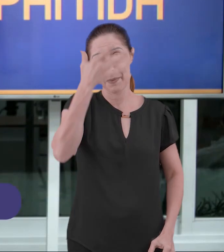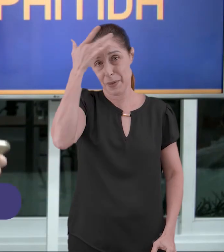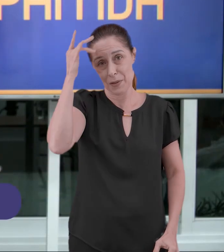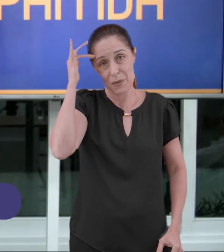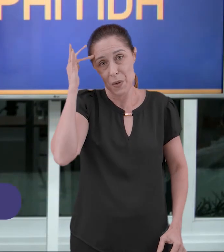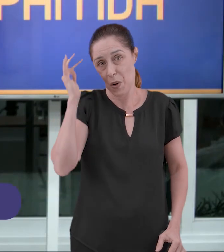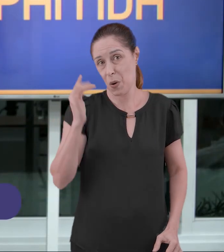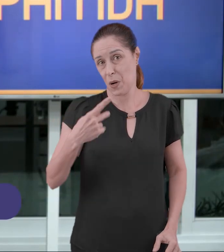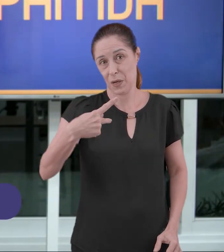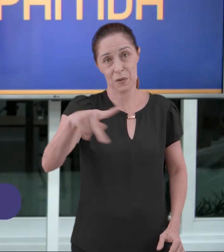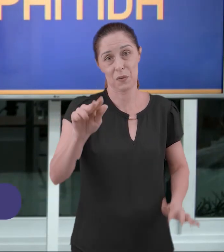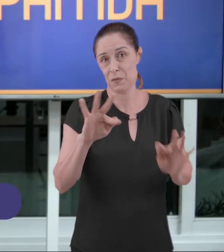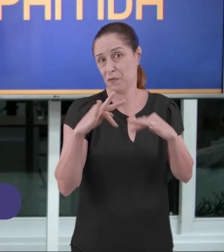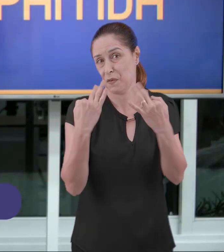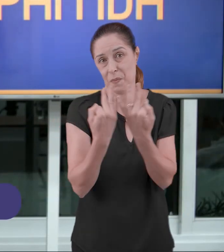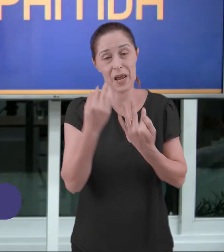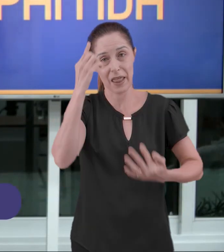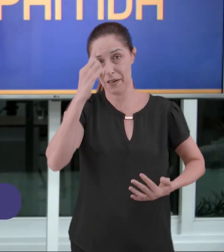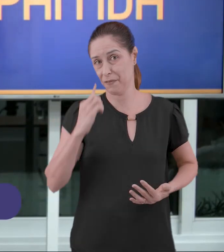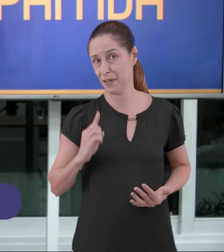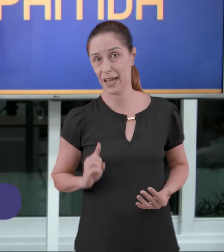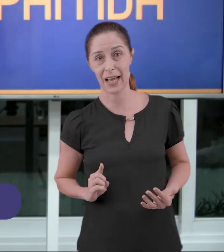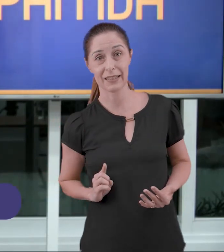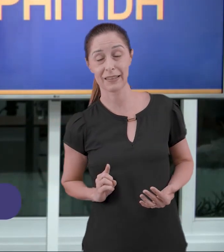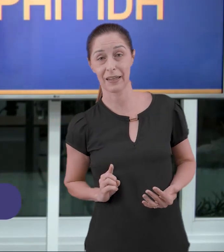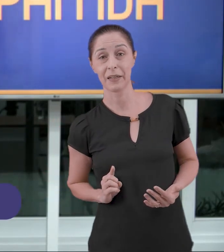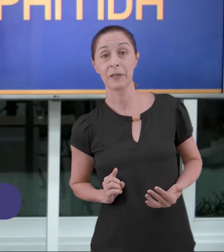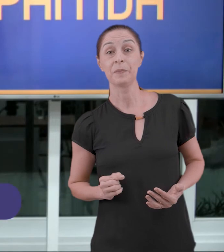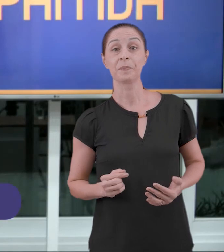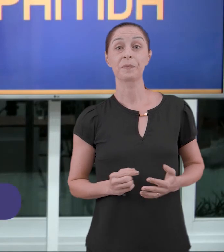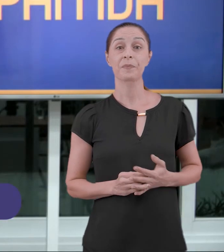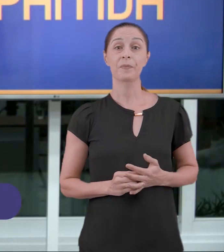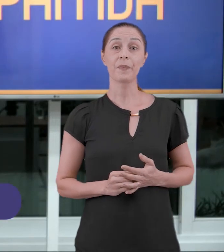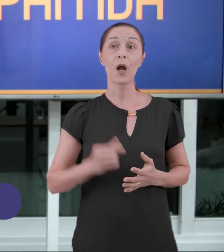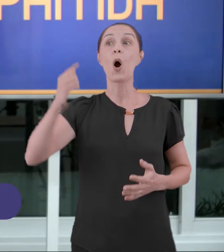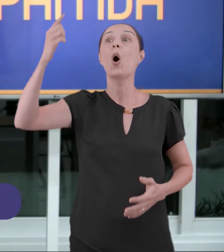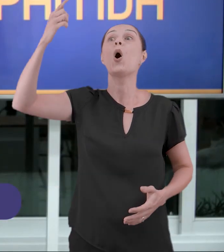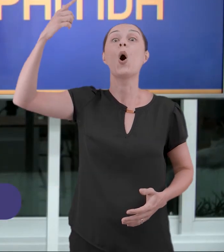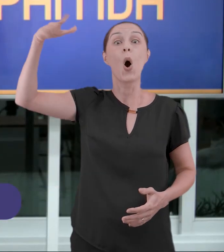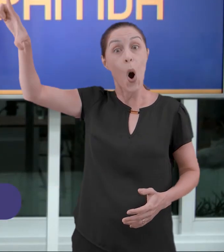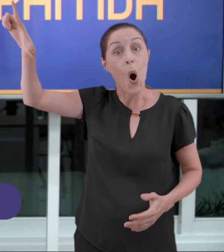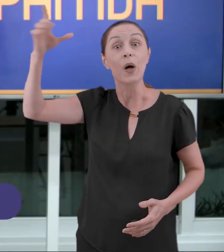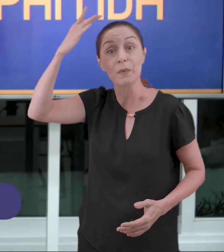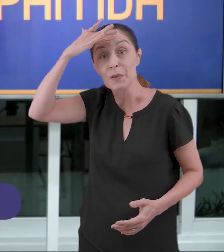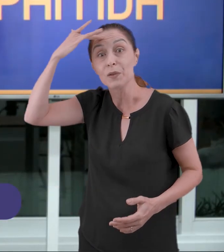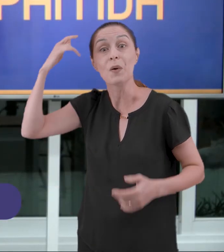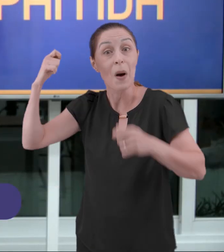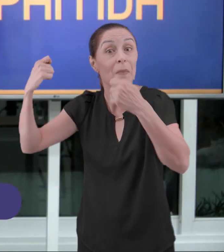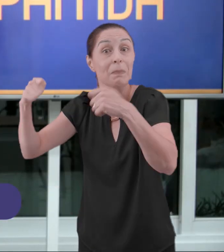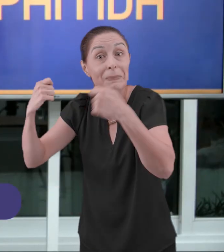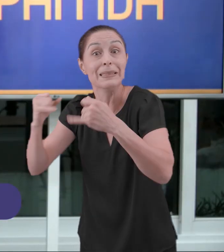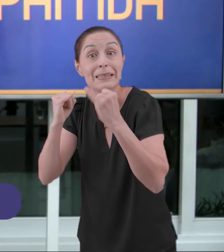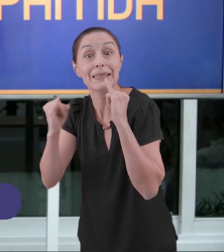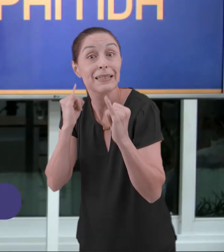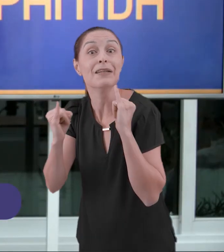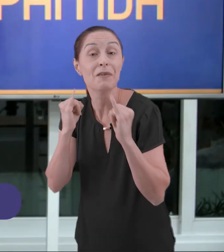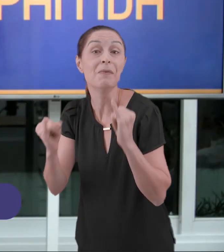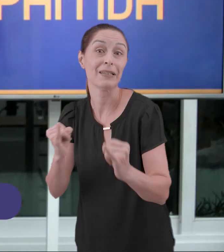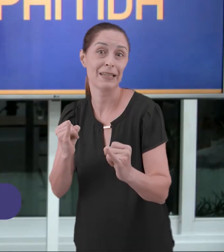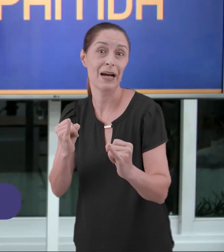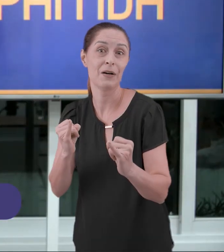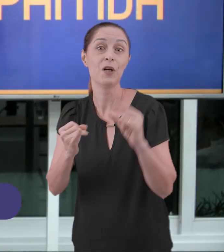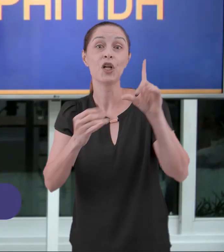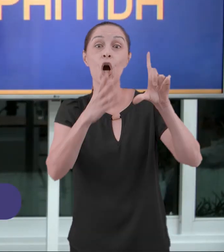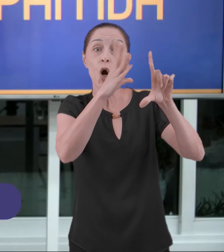compartilha, porque às vezes alguém tem um caso e está esperando por esse socorro, essa família, esse socorro, e você nem imagina.